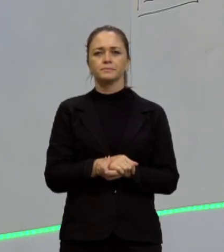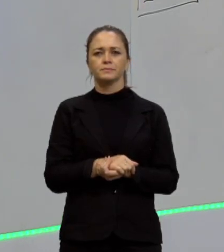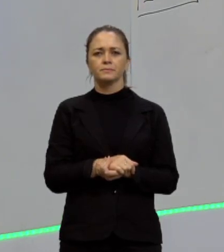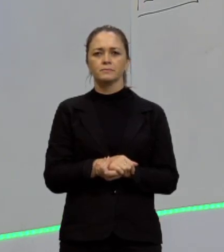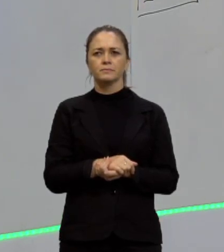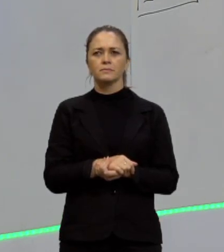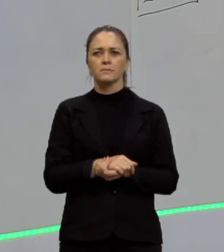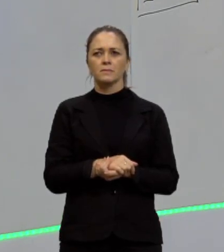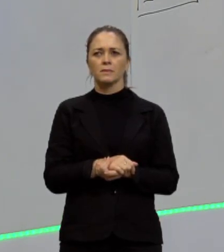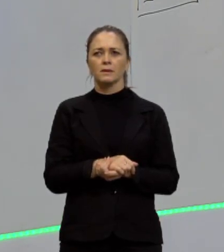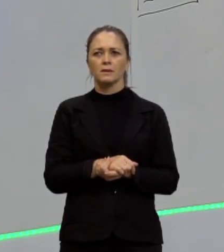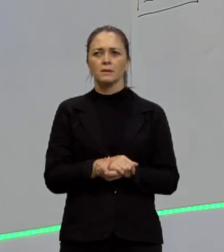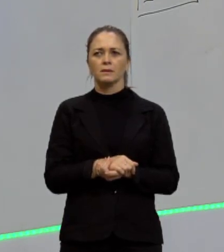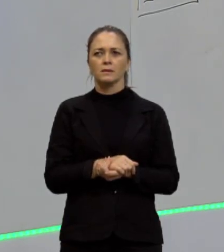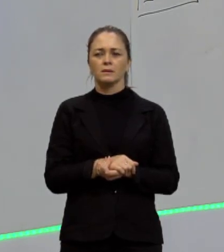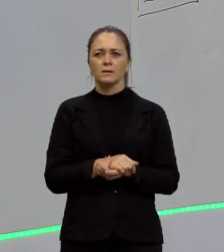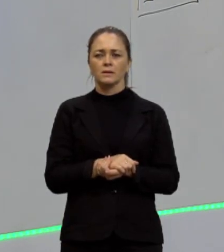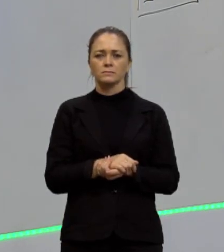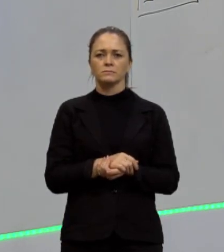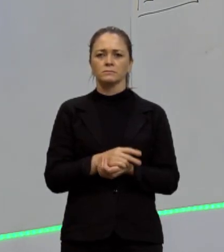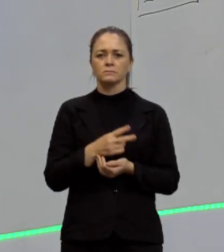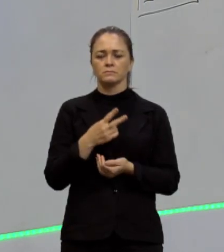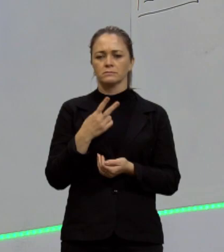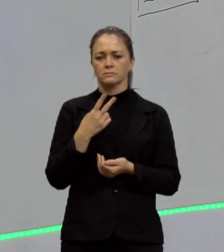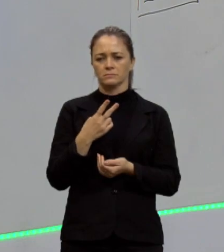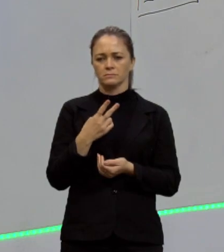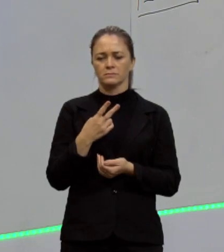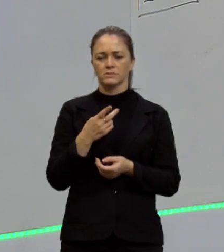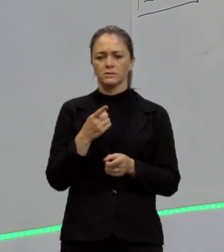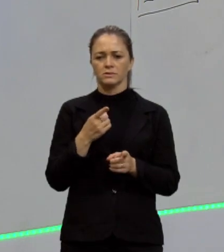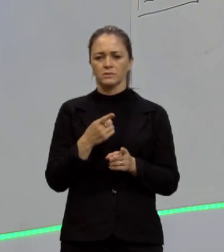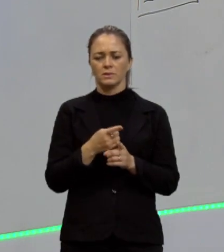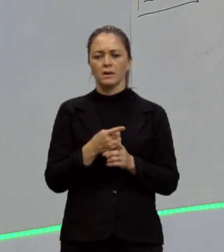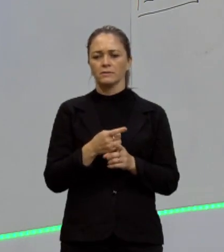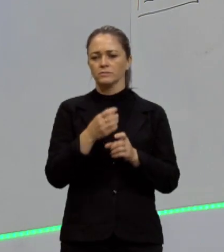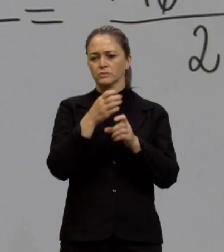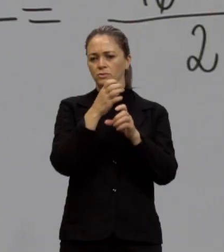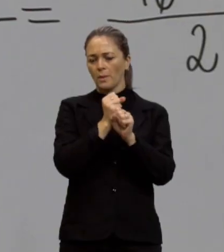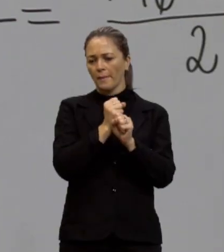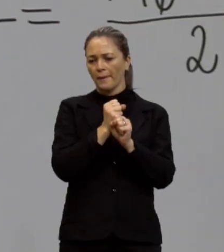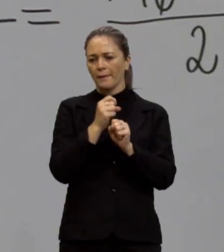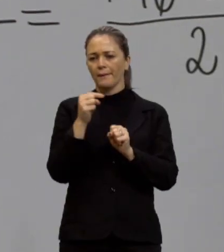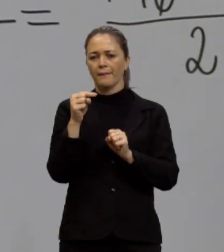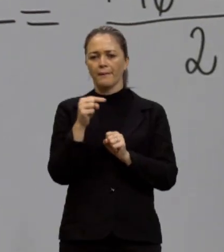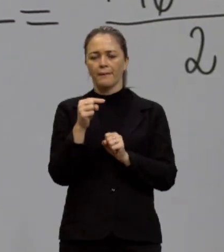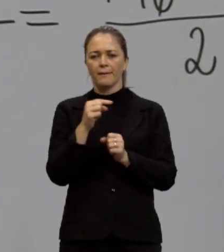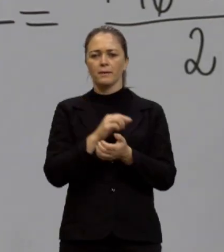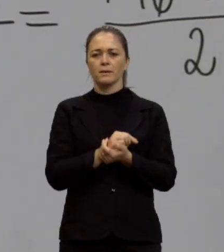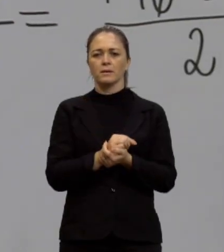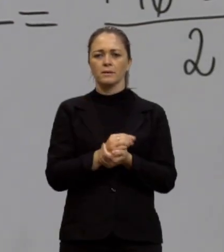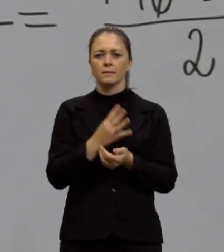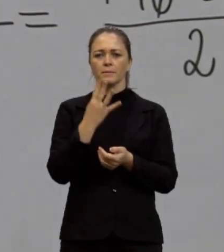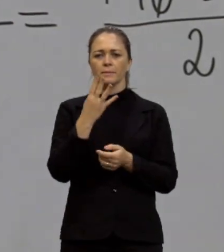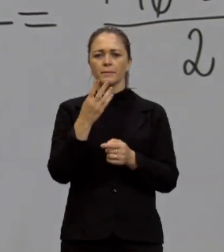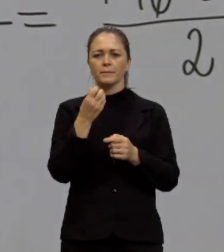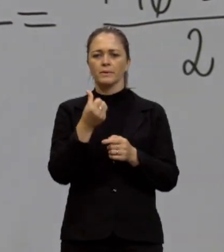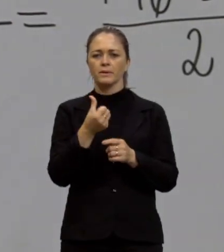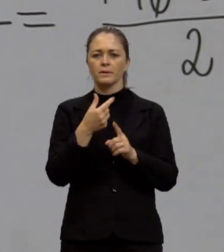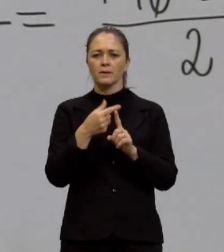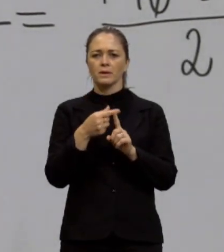Daqui nós fazemos o quê? Somamos e subtraímos. Então, 46